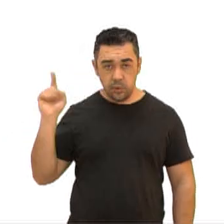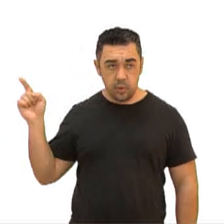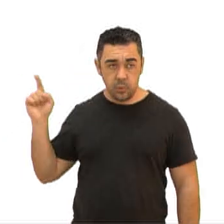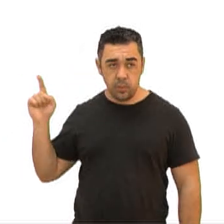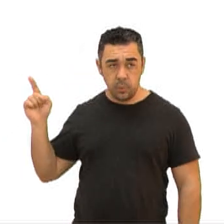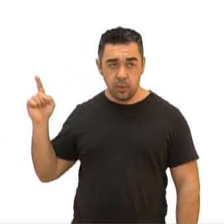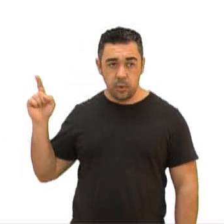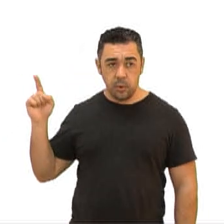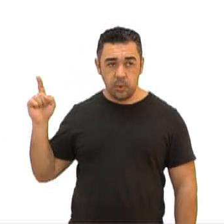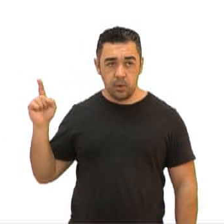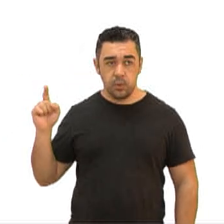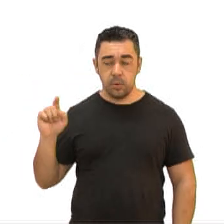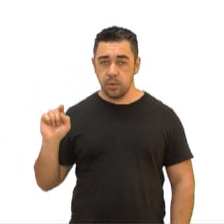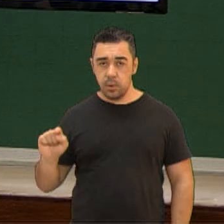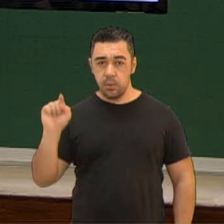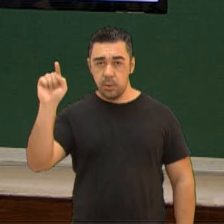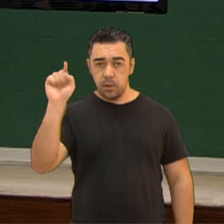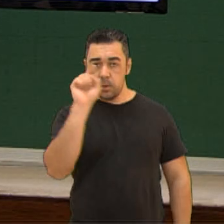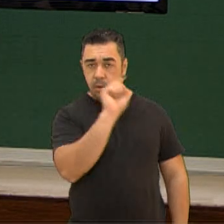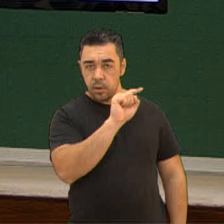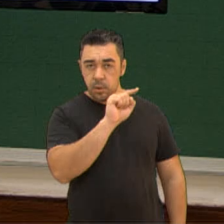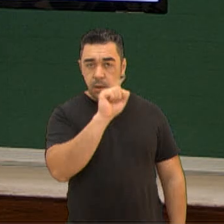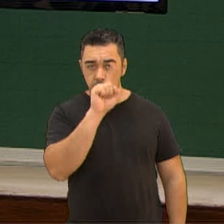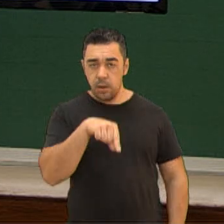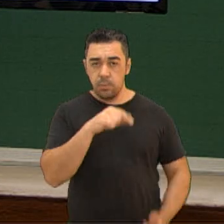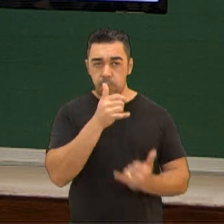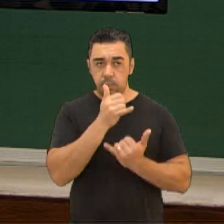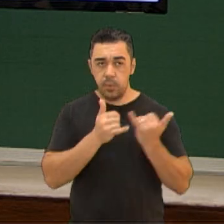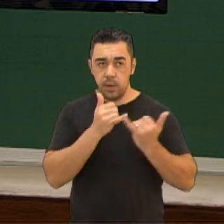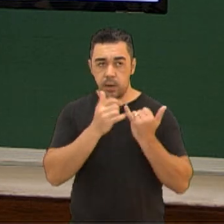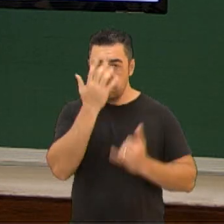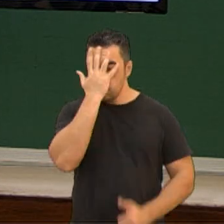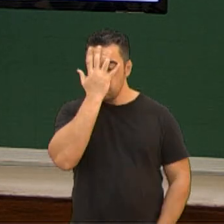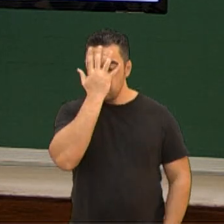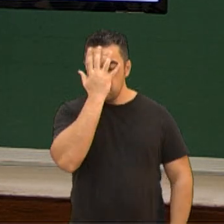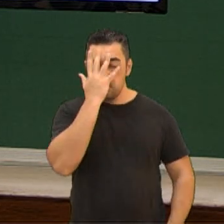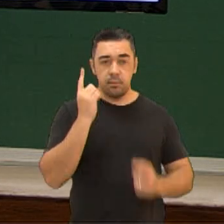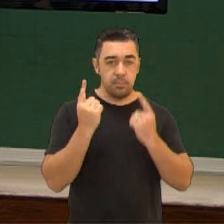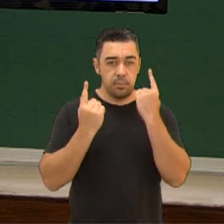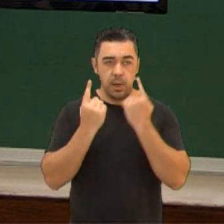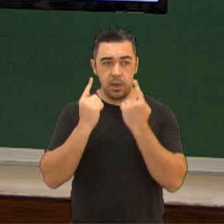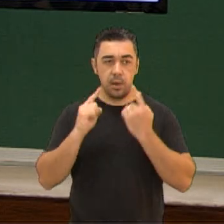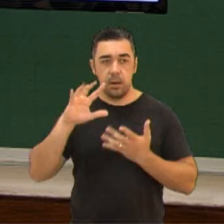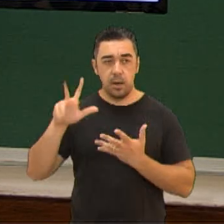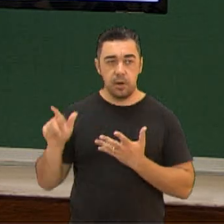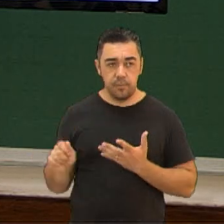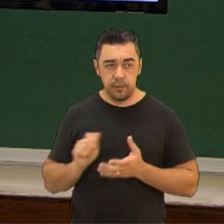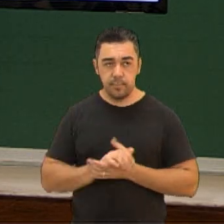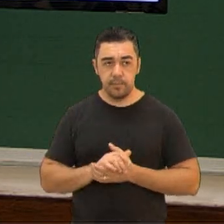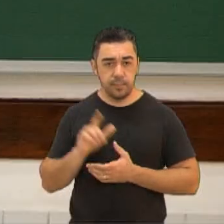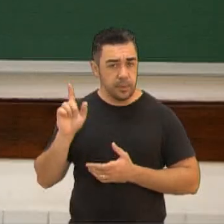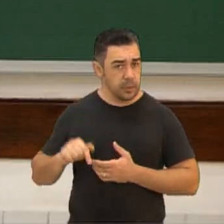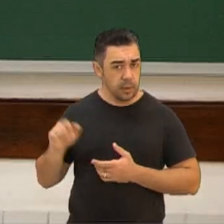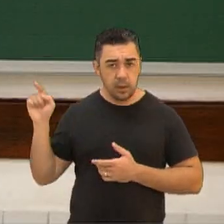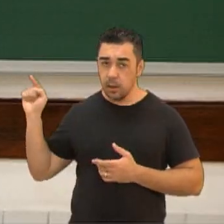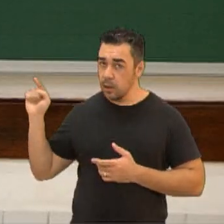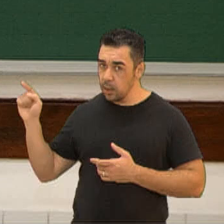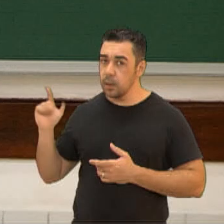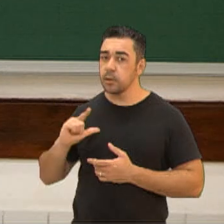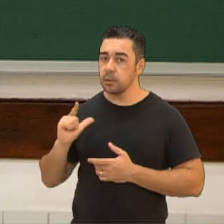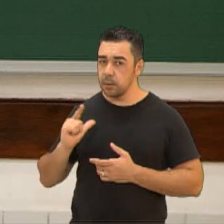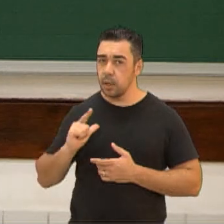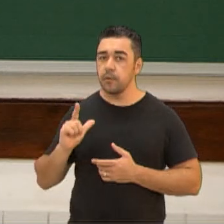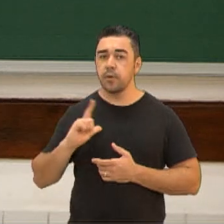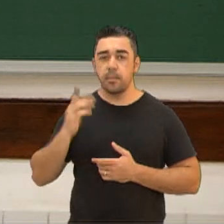três mais no canto, dá para ver que são bem semelhantes a uma máscara mesmo. E essa obra foi bem polêmica, chegou a